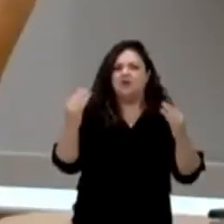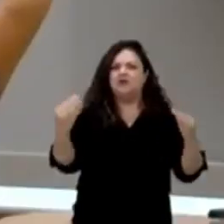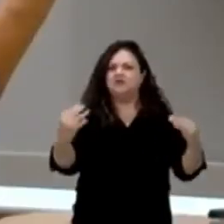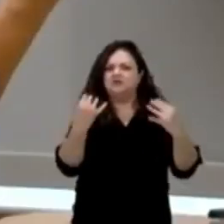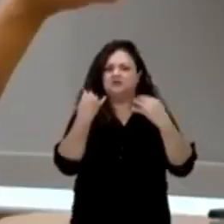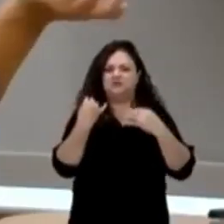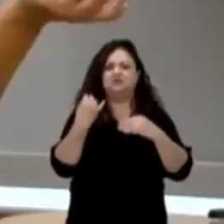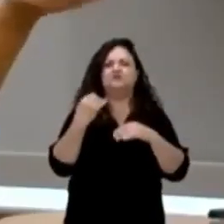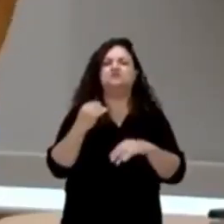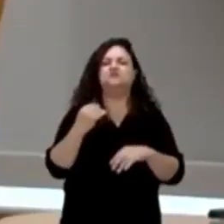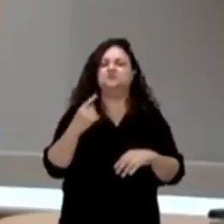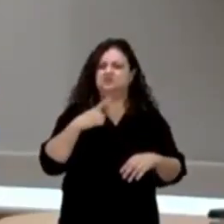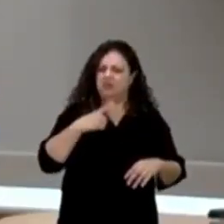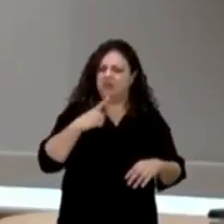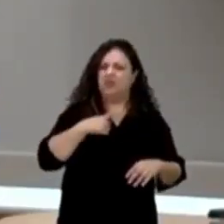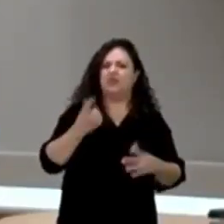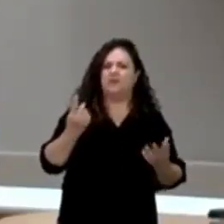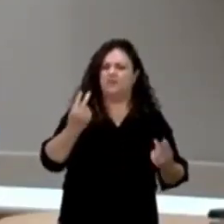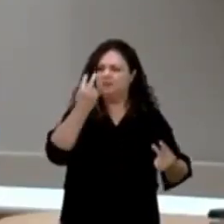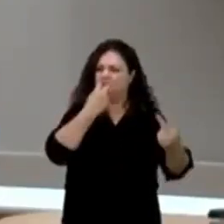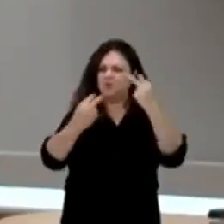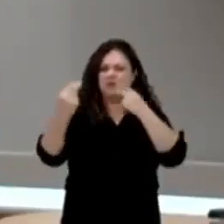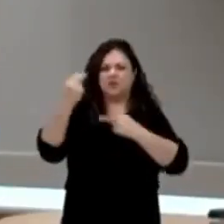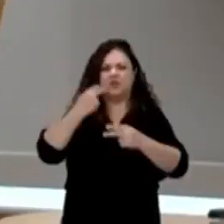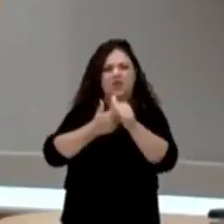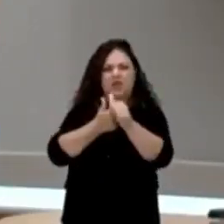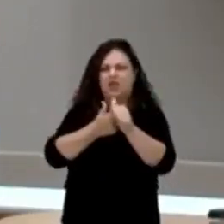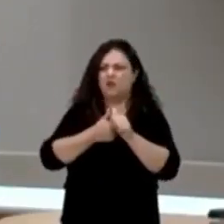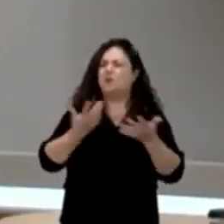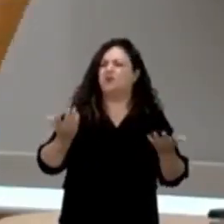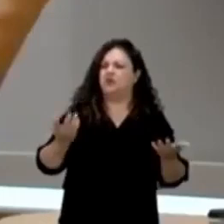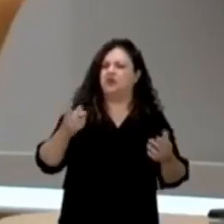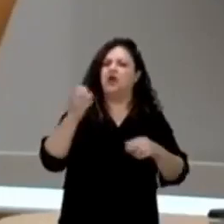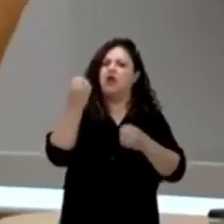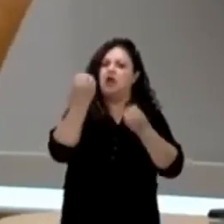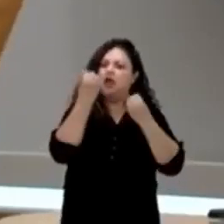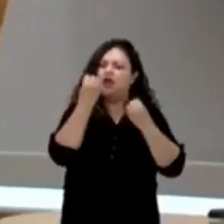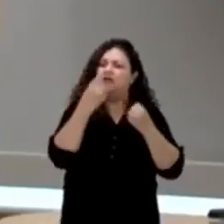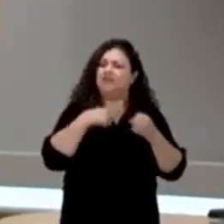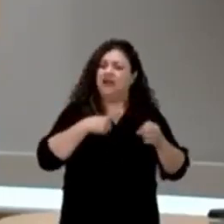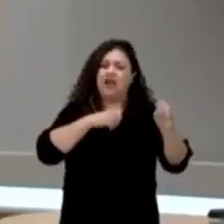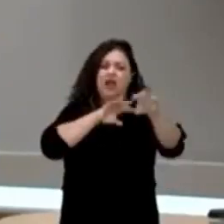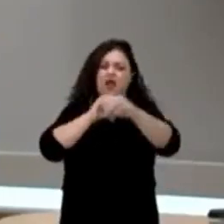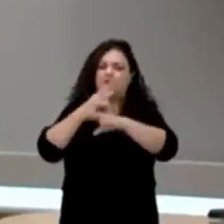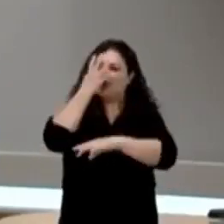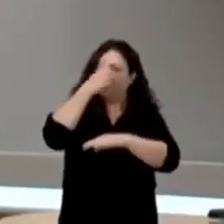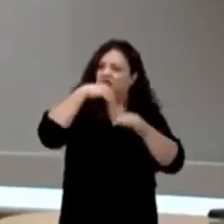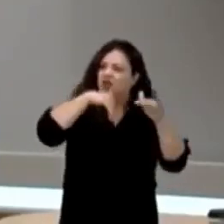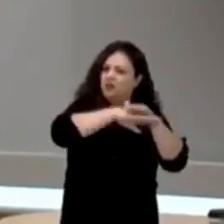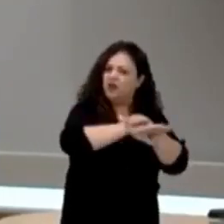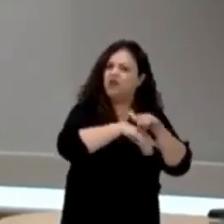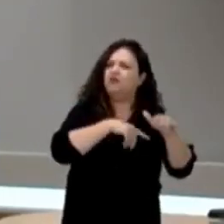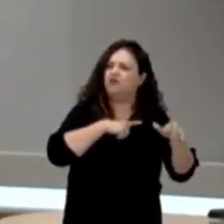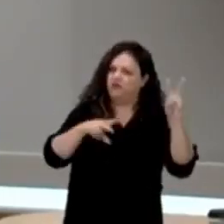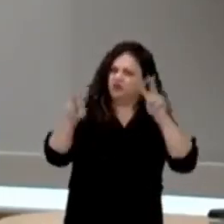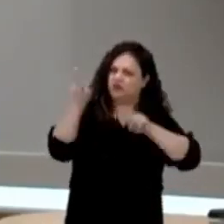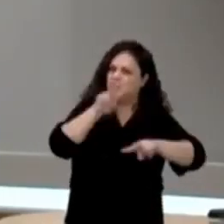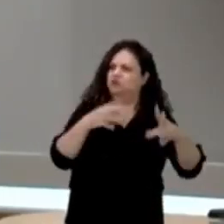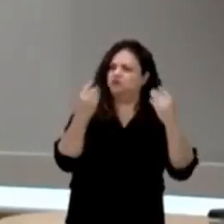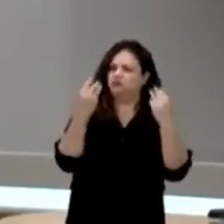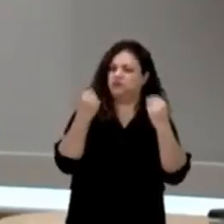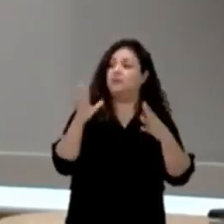teve mais do que isso, né? Porque as aulas ficam gravadas, aí os alunos assistem depois, né? Mas